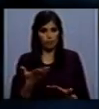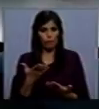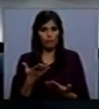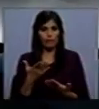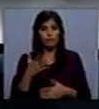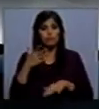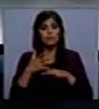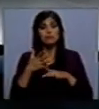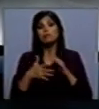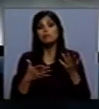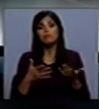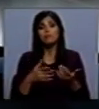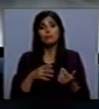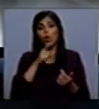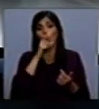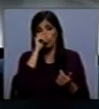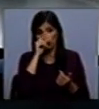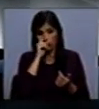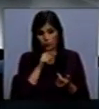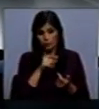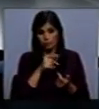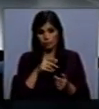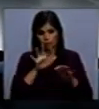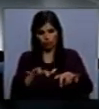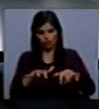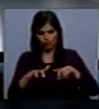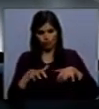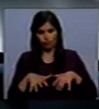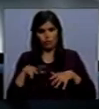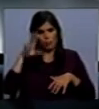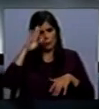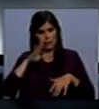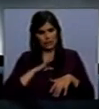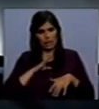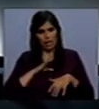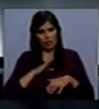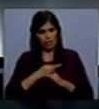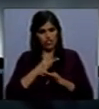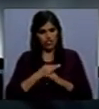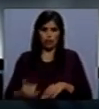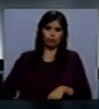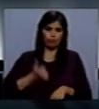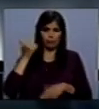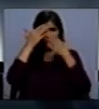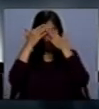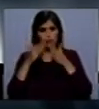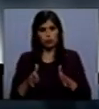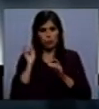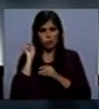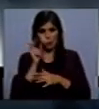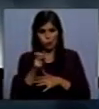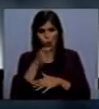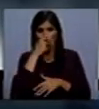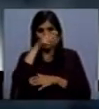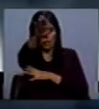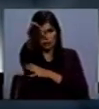o caso que parece aqui vladimir putin numa imensa parada militar celebrando a vitória é da democracia sobre o nazismo foi